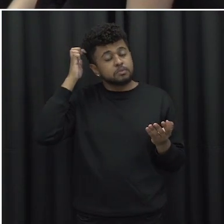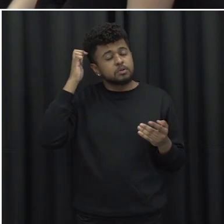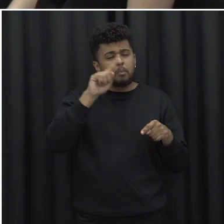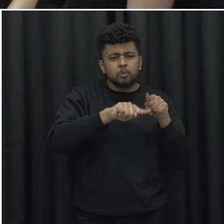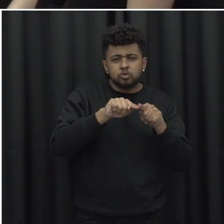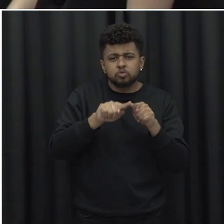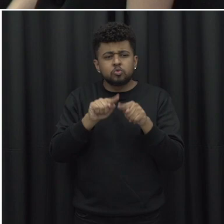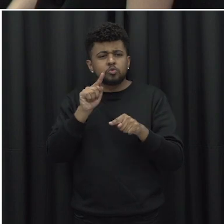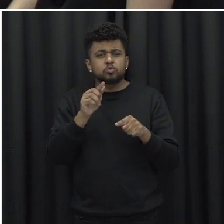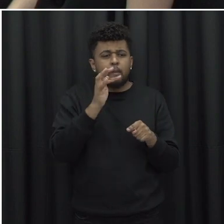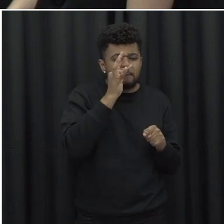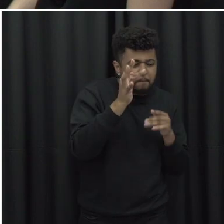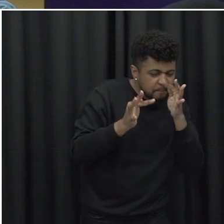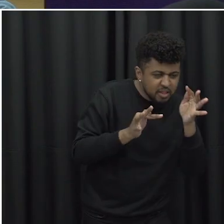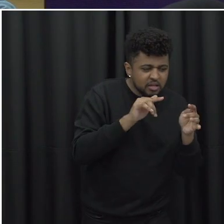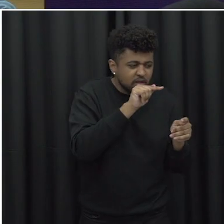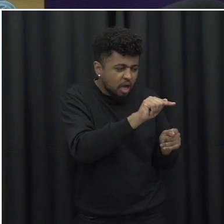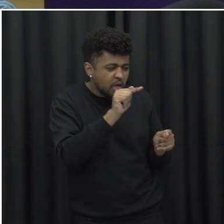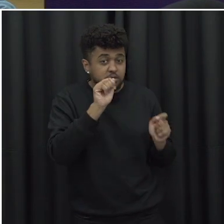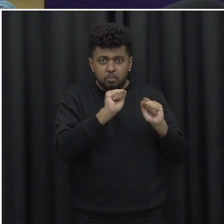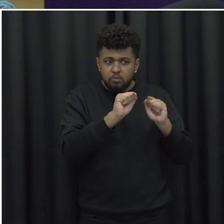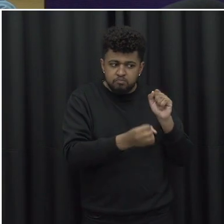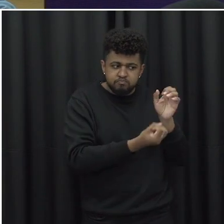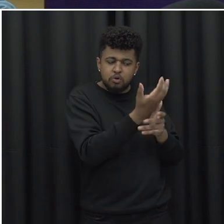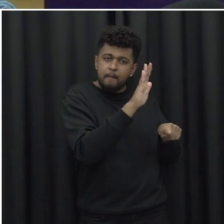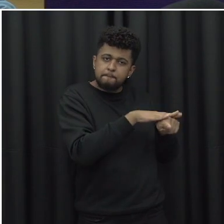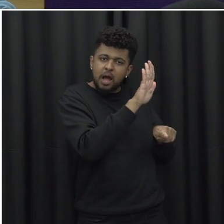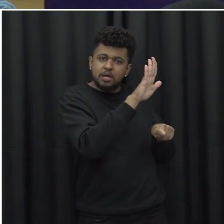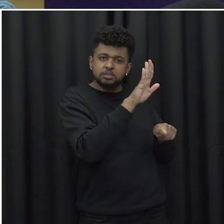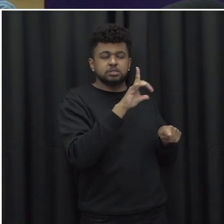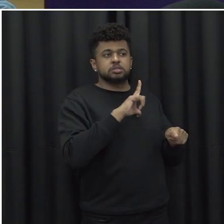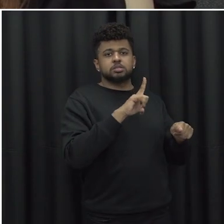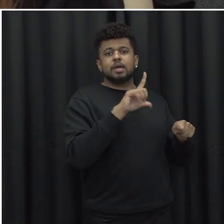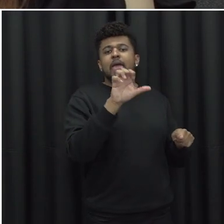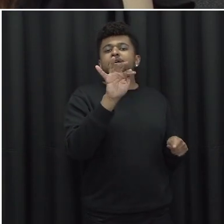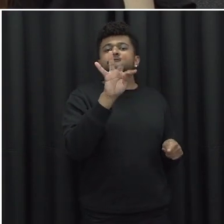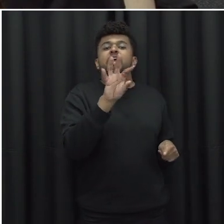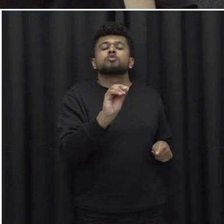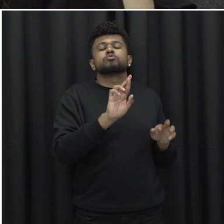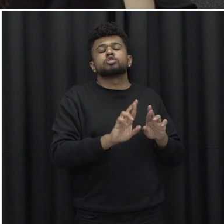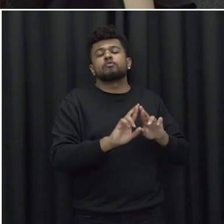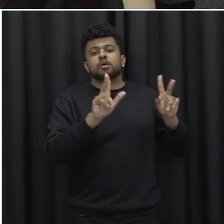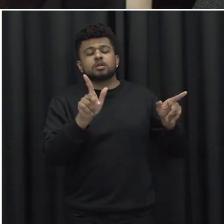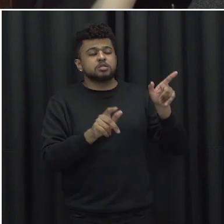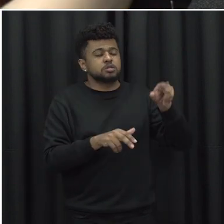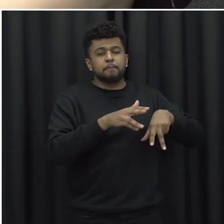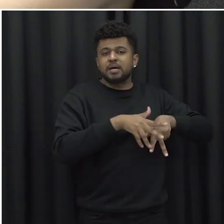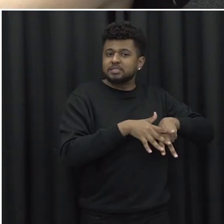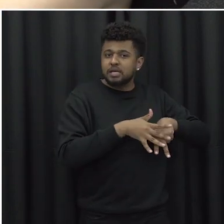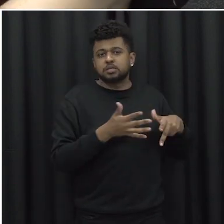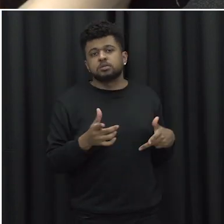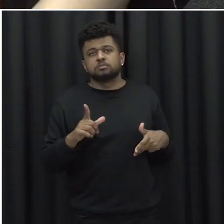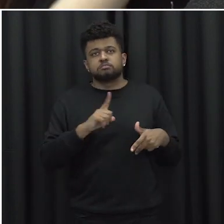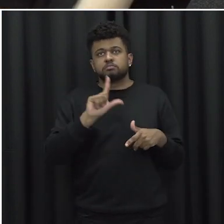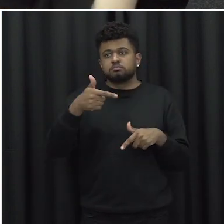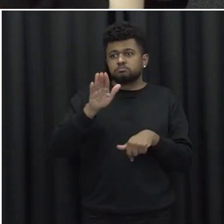então o produto, uma planta X, pode produzir mais um e dar um efeito para o paciente. Aí ele compra